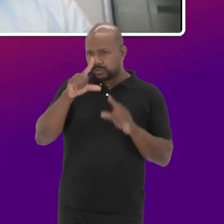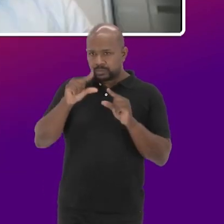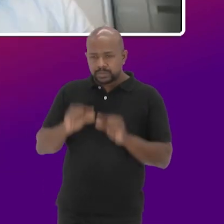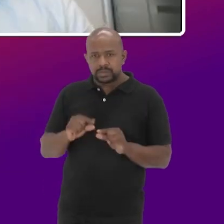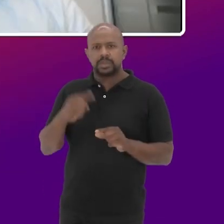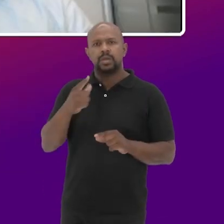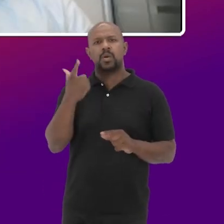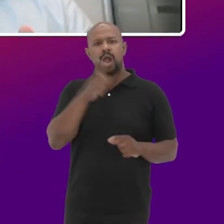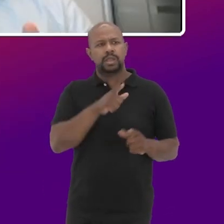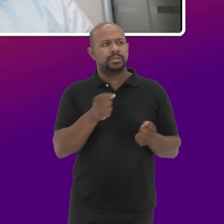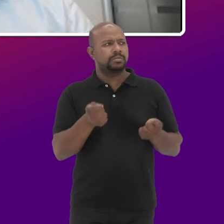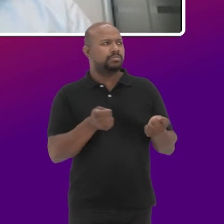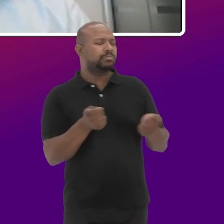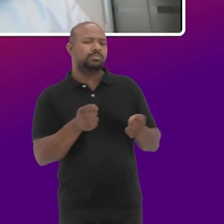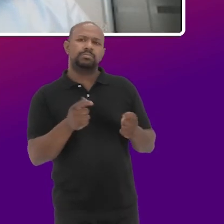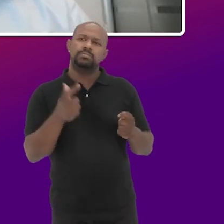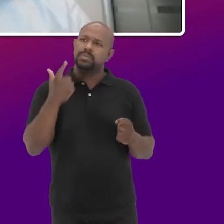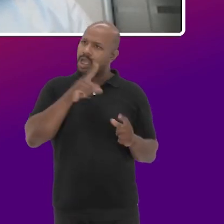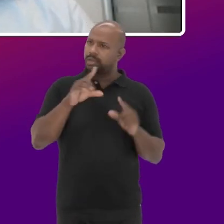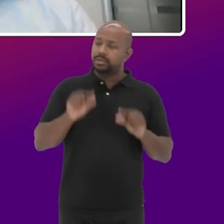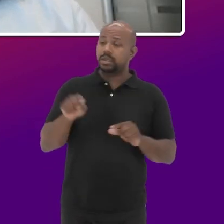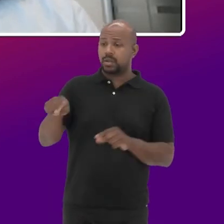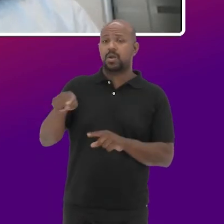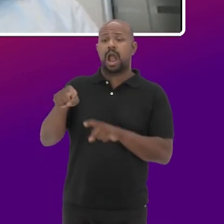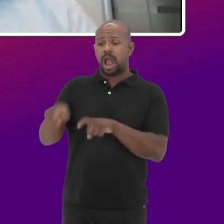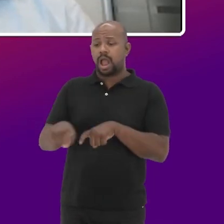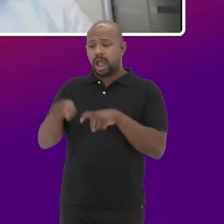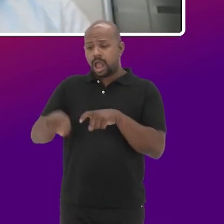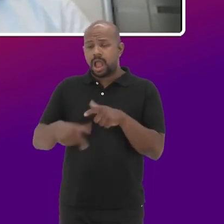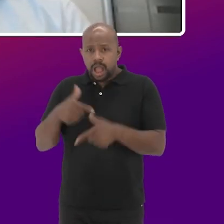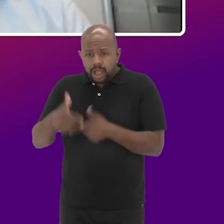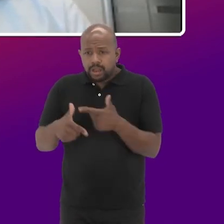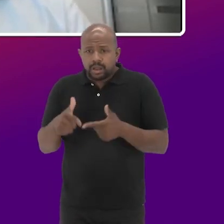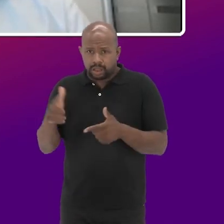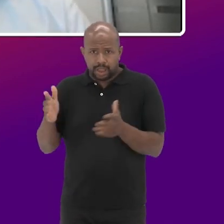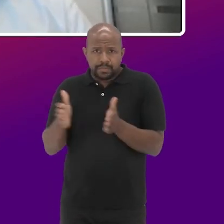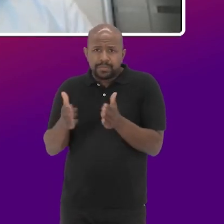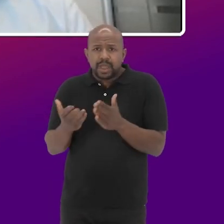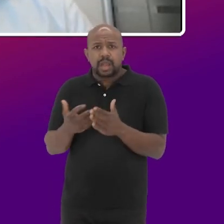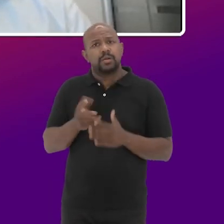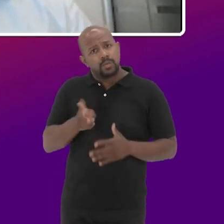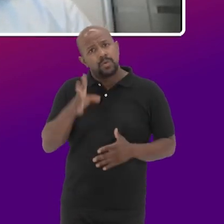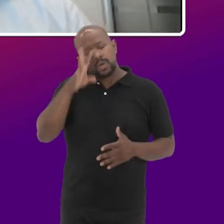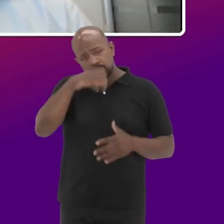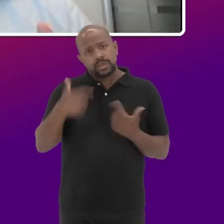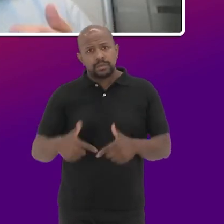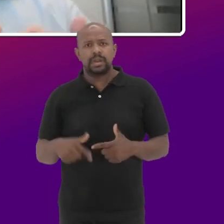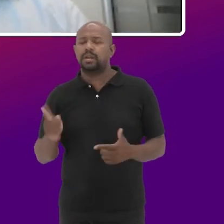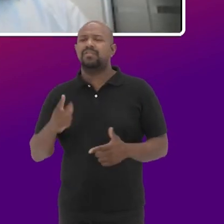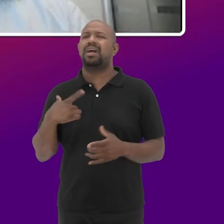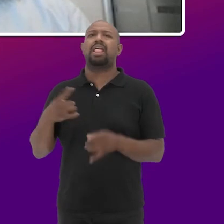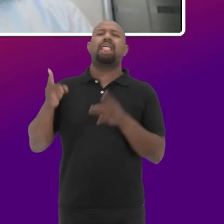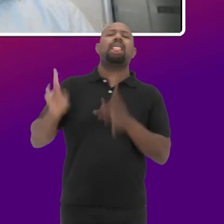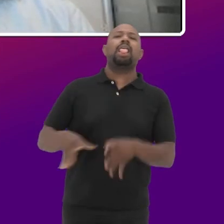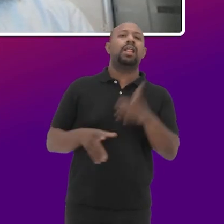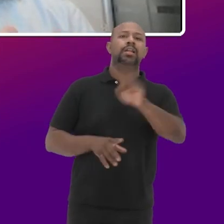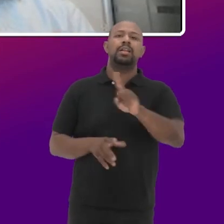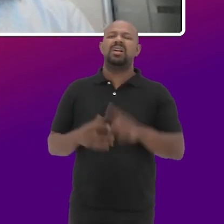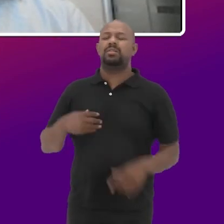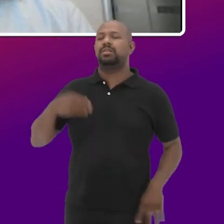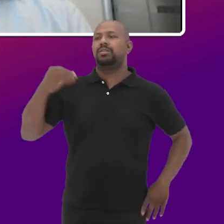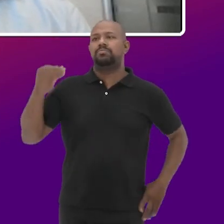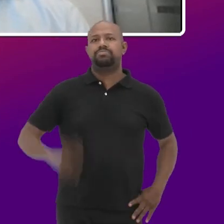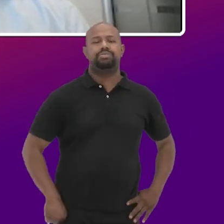Paulo, eu consigo manter o pequeno agricultor na sua atividade. Ele não sai do campo, ele